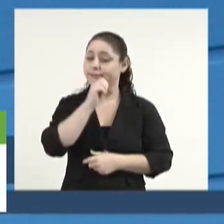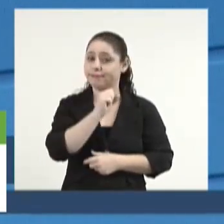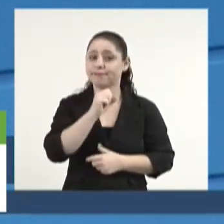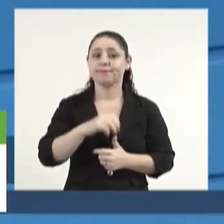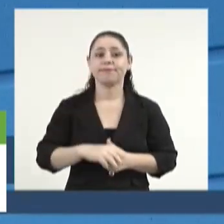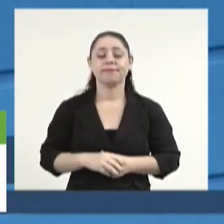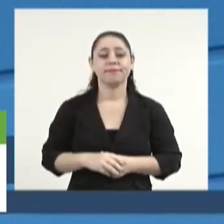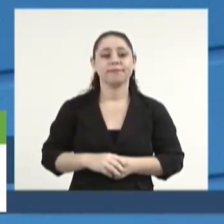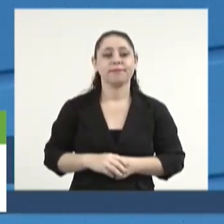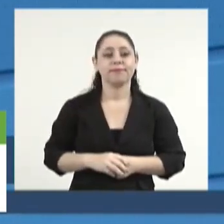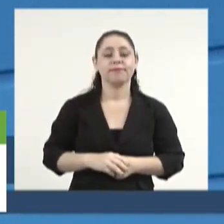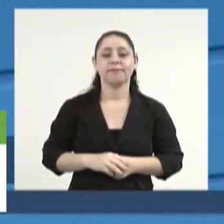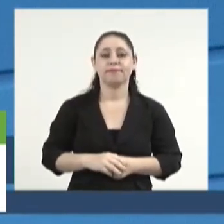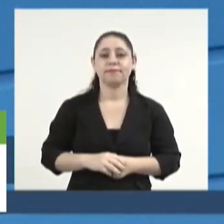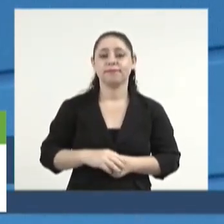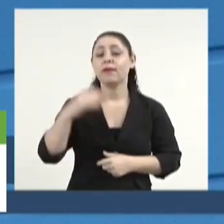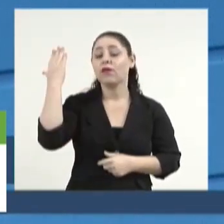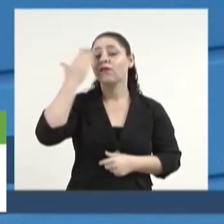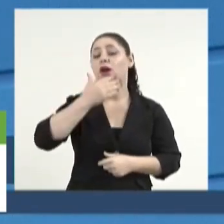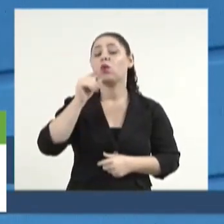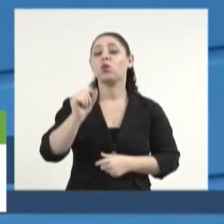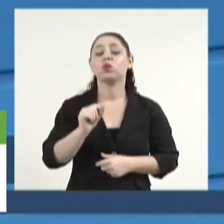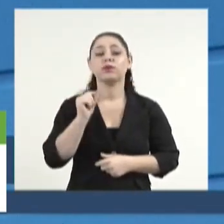rápida, mediante